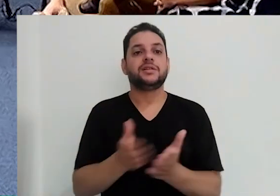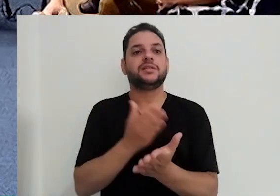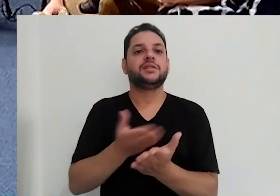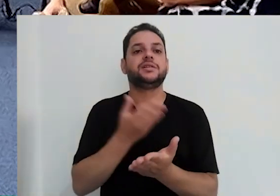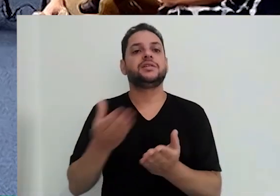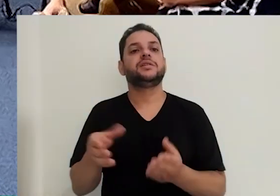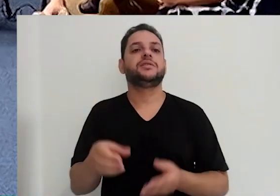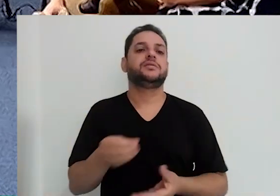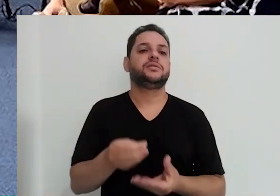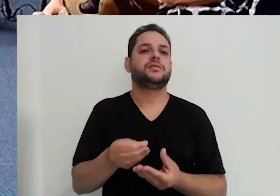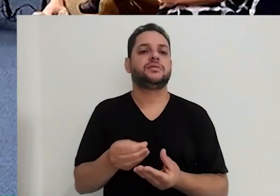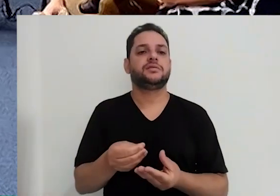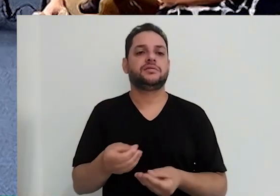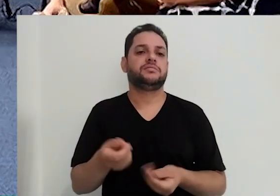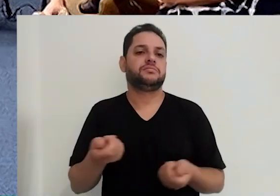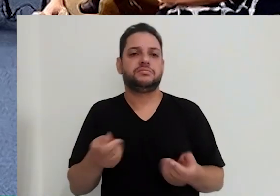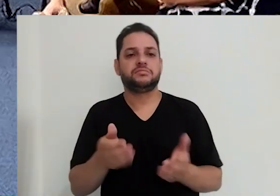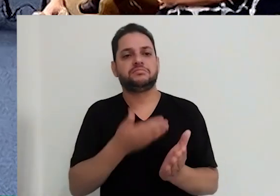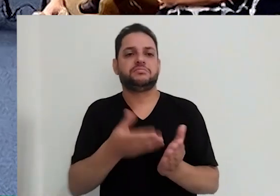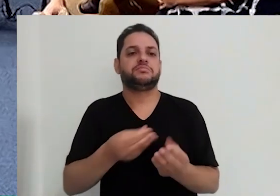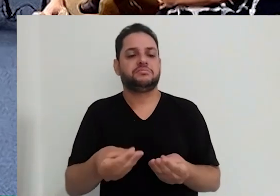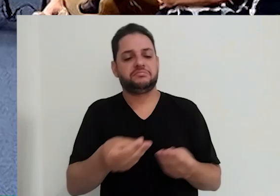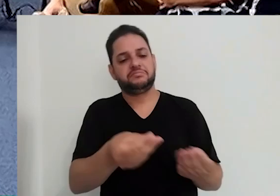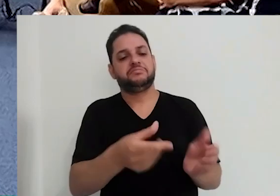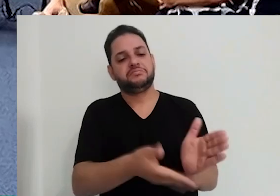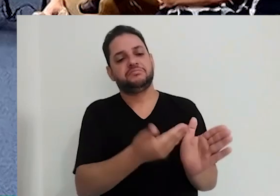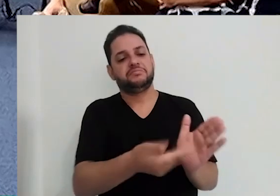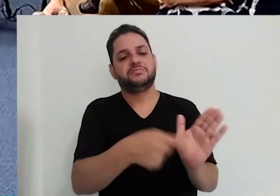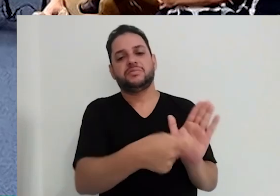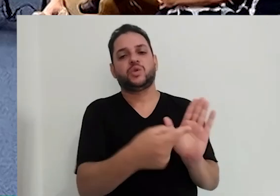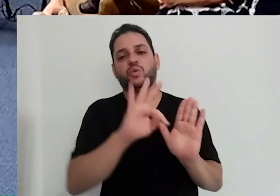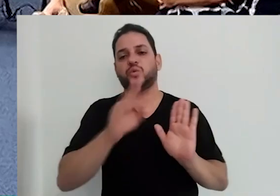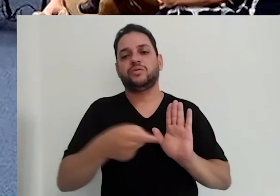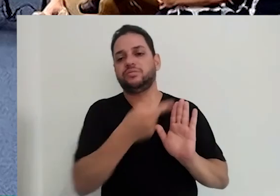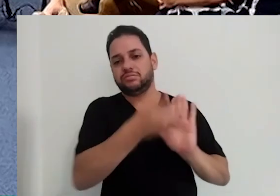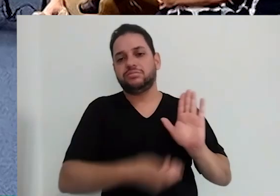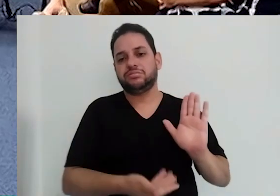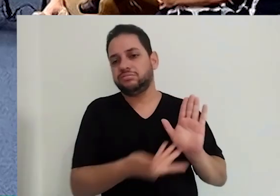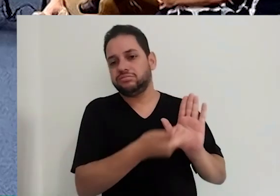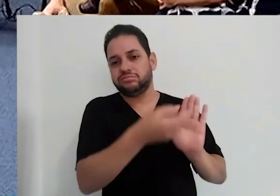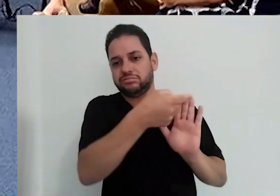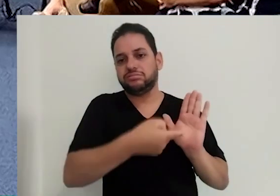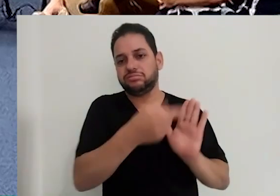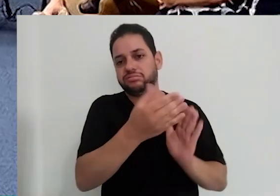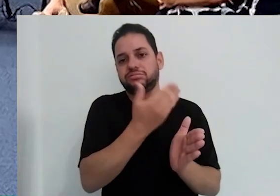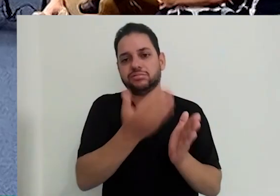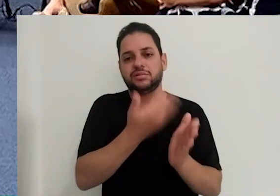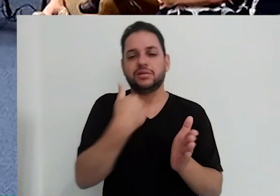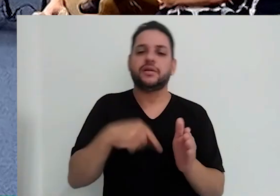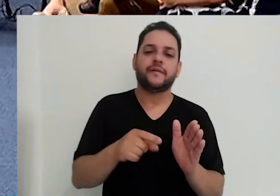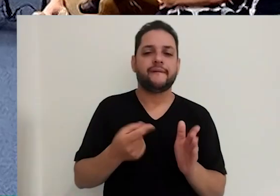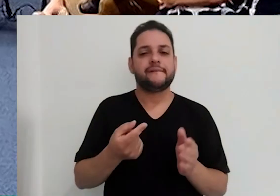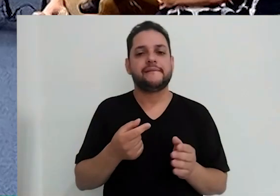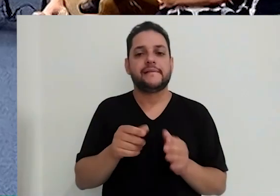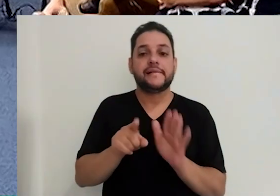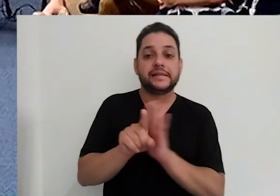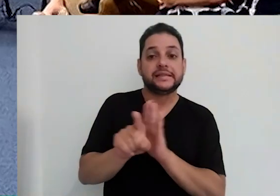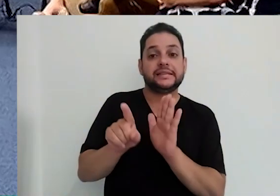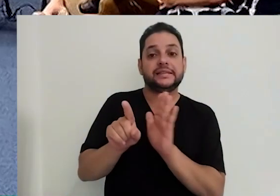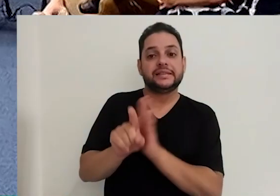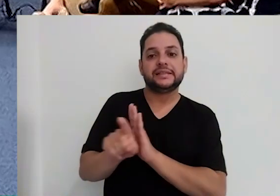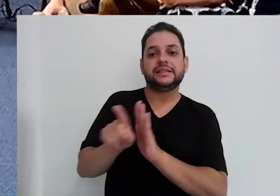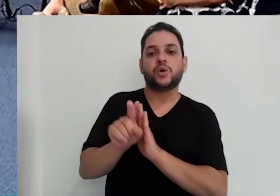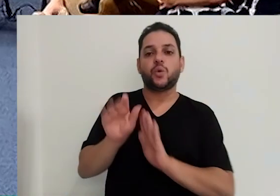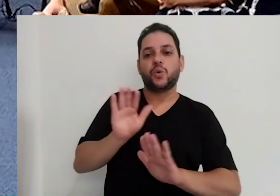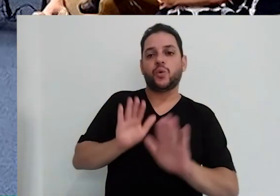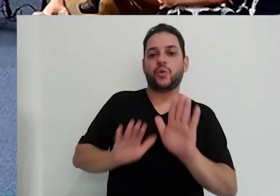eu tá aqui no livro tudo que vocês querem e eu falei bom eu vou comendo pelas beiradinhas né ainda bem que tinha lá o Jorge com